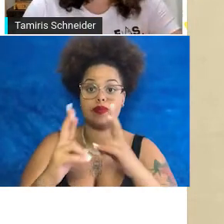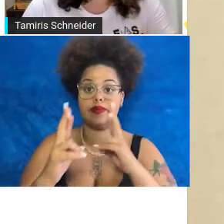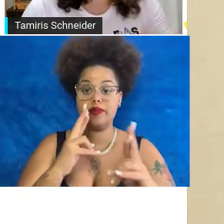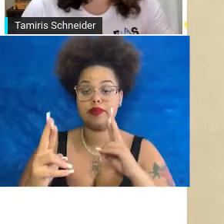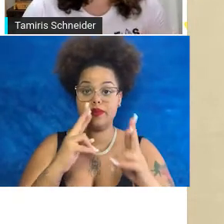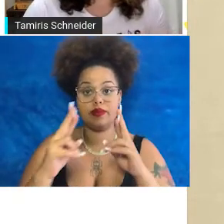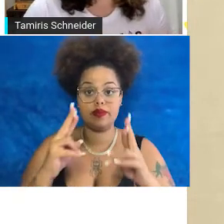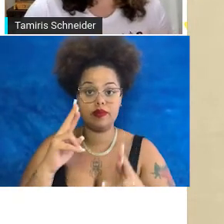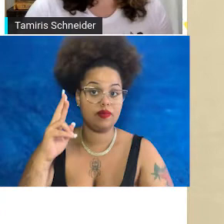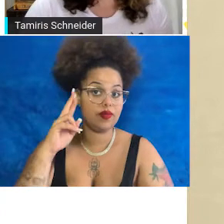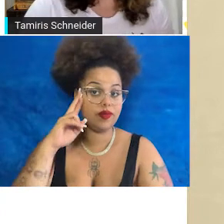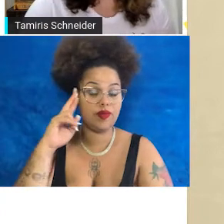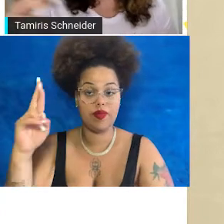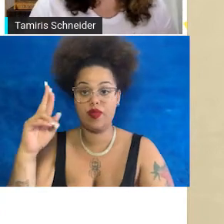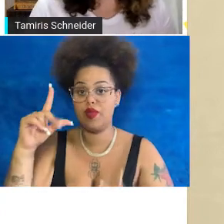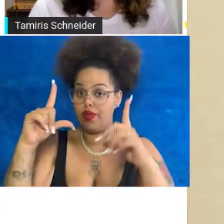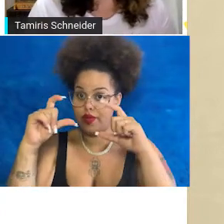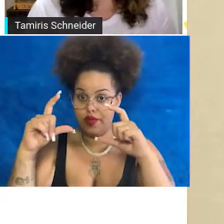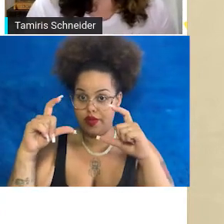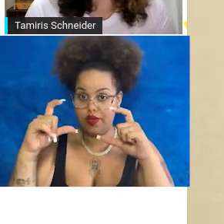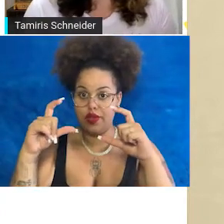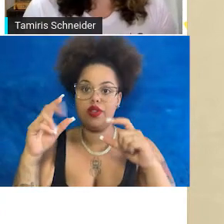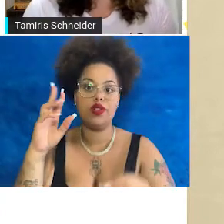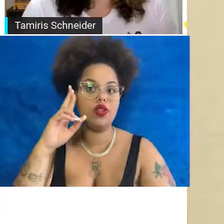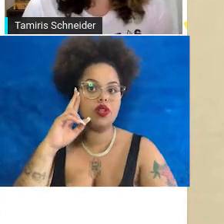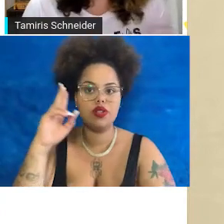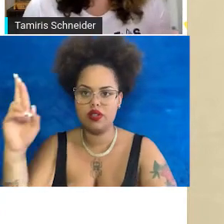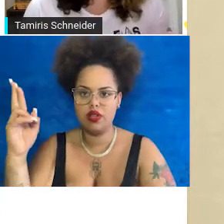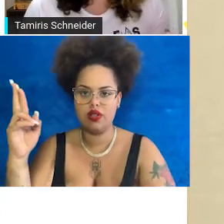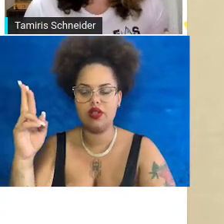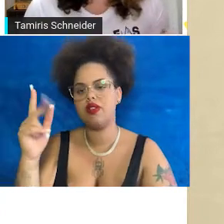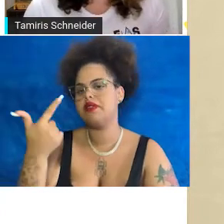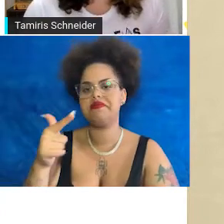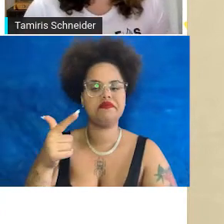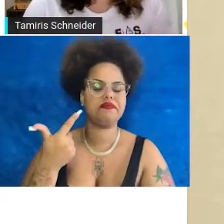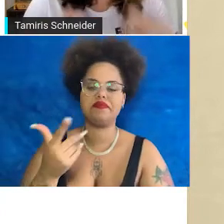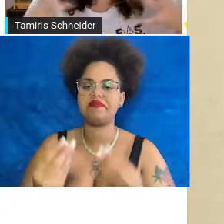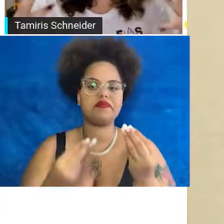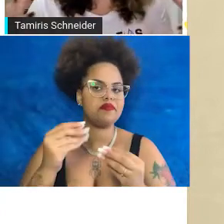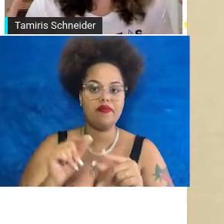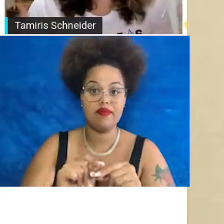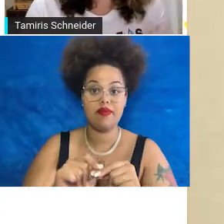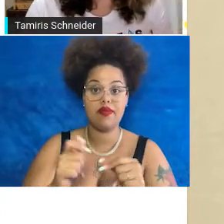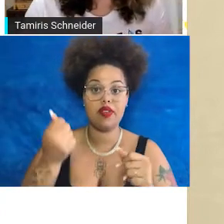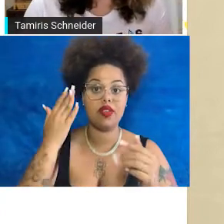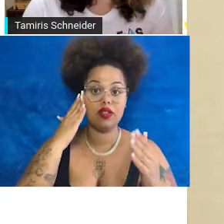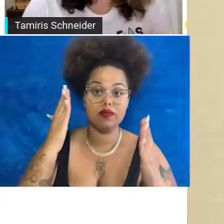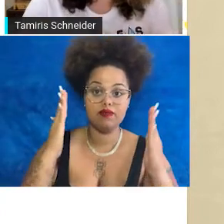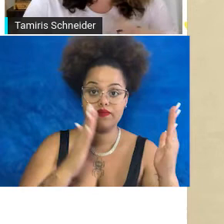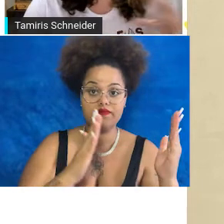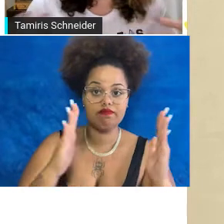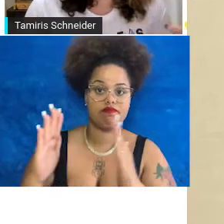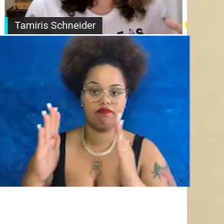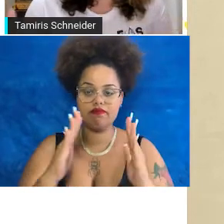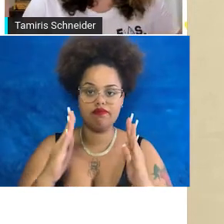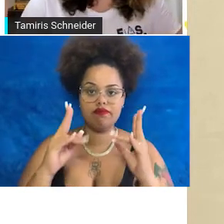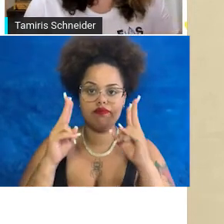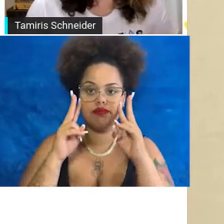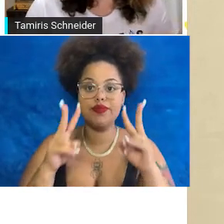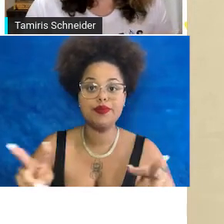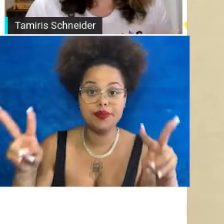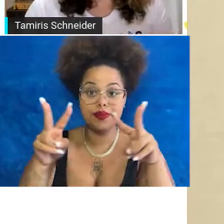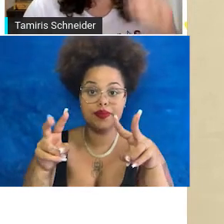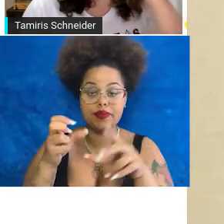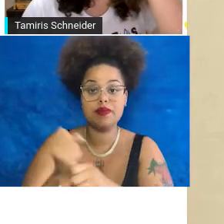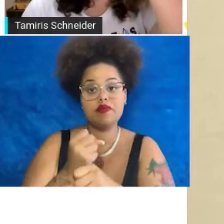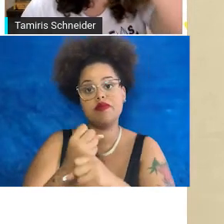com o diretor de foto e o diretor, não tem como fazer, né? A gente tem que saber alinhar essa visão toda para